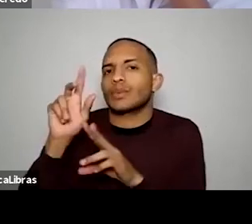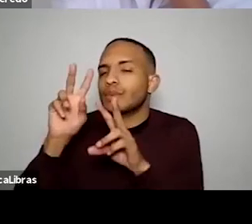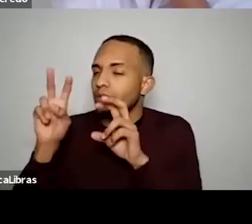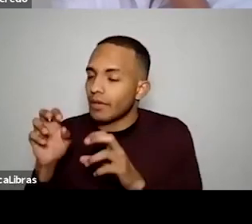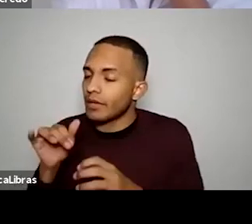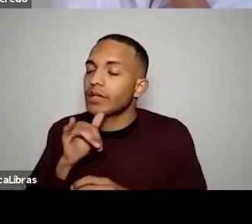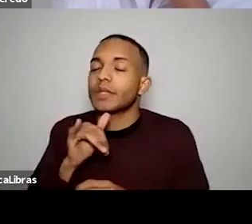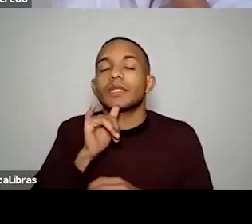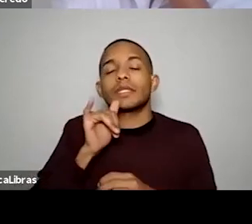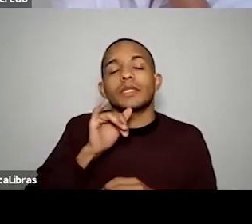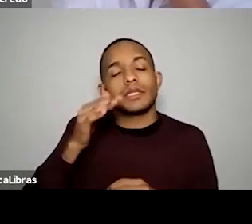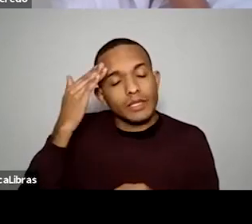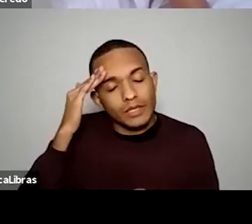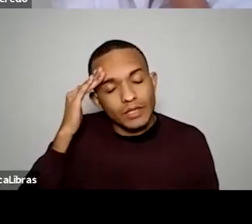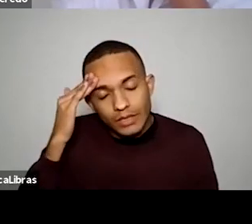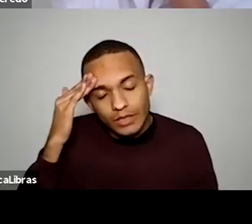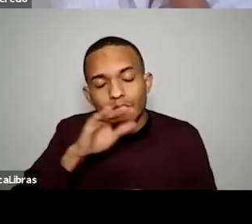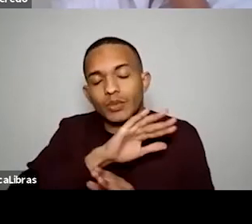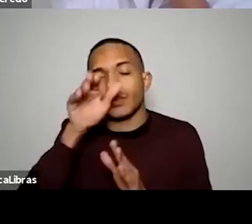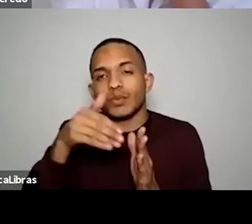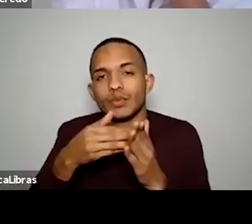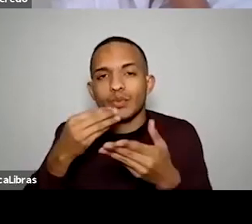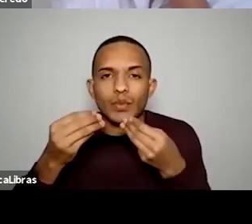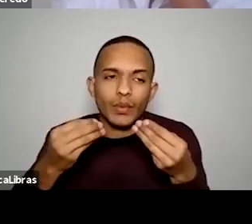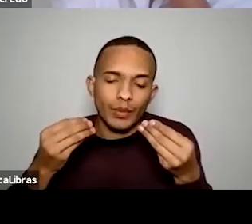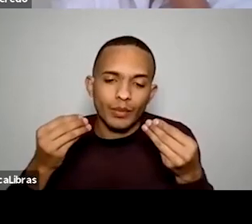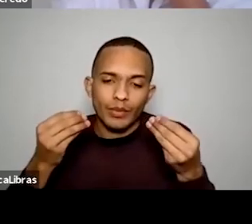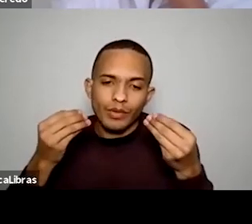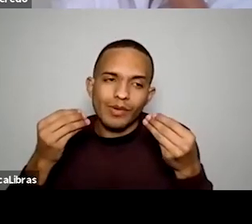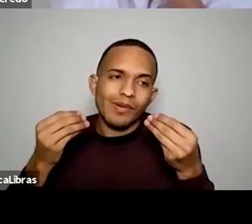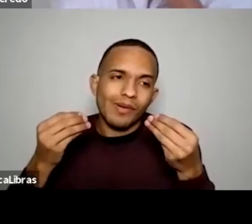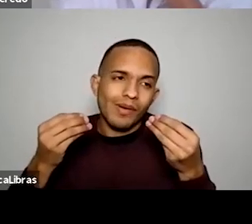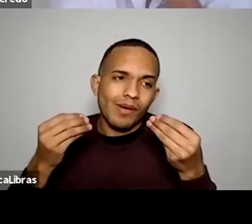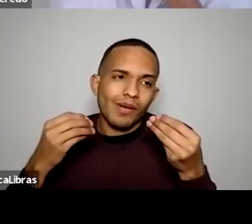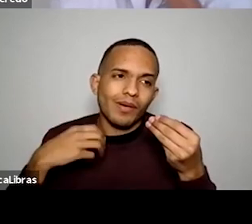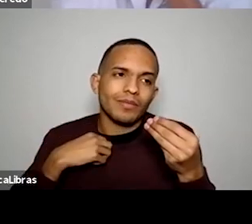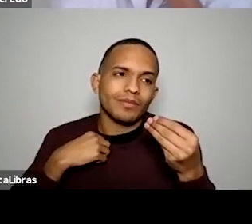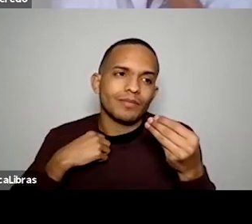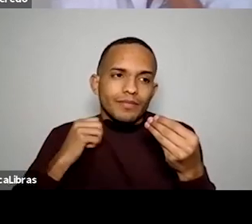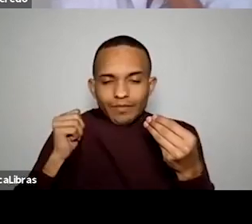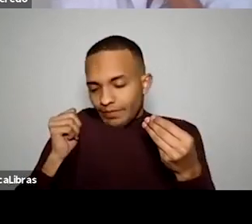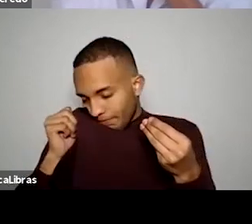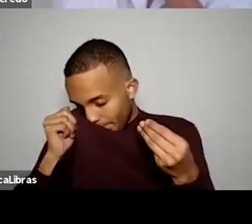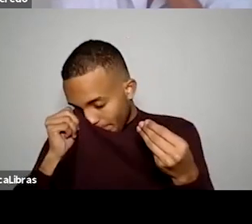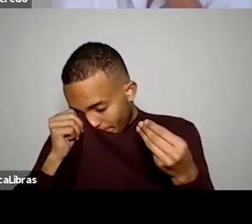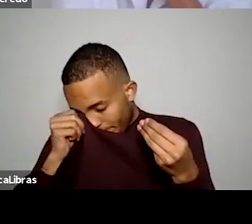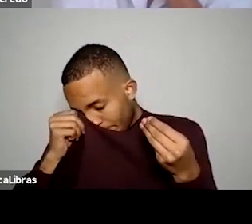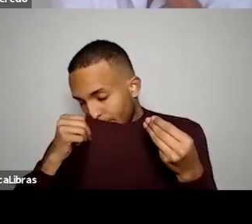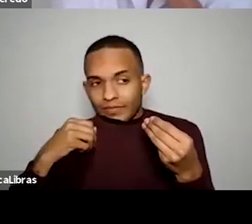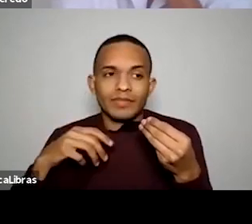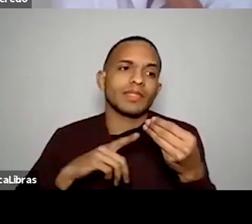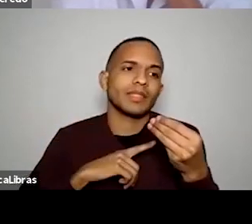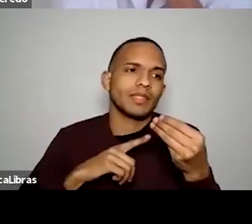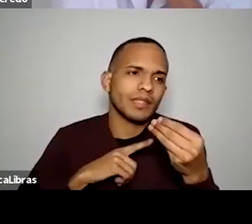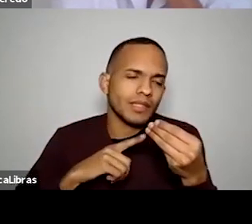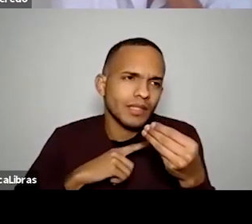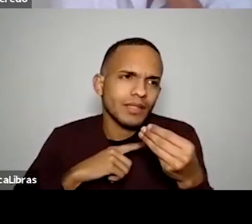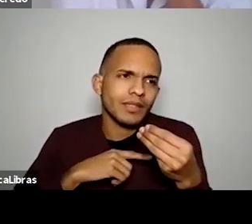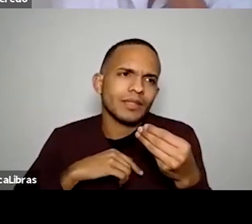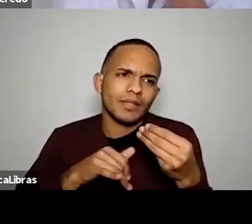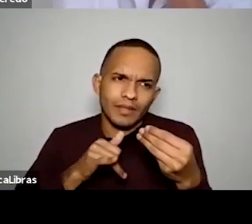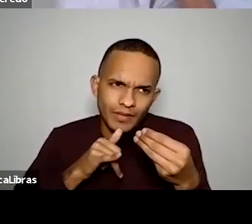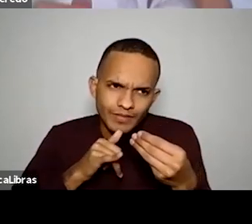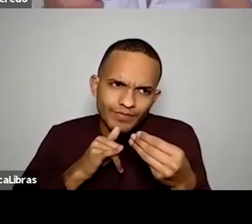nessa ideia, o Fundo BIS é um fundo único, não existe em lugar nenhum do mundo por enquanto. Tem notícias de bastidores que tem um segundo fundo vindo por